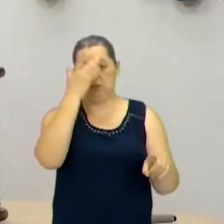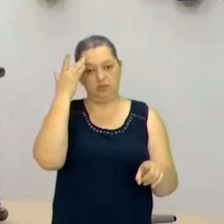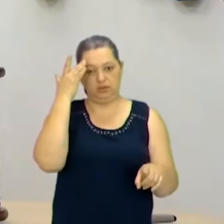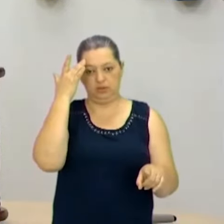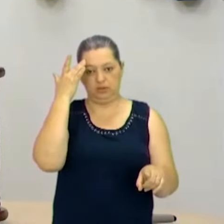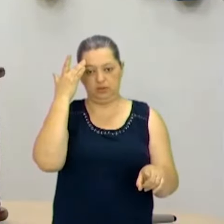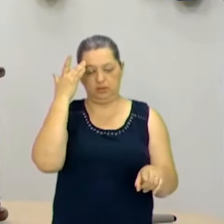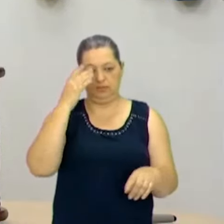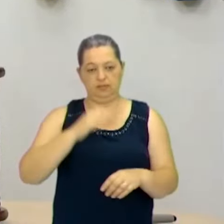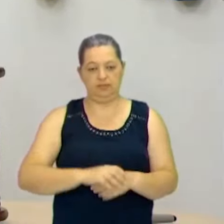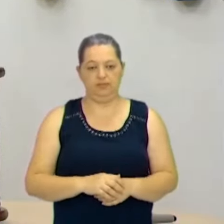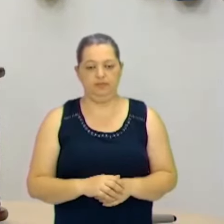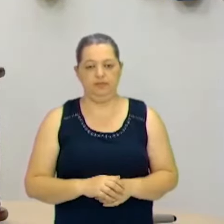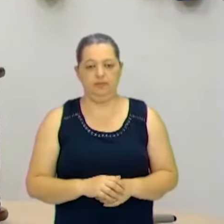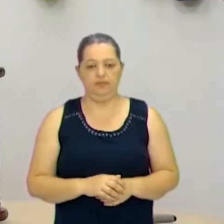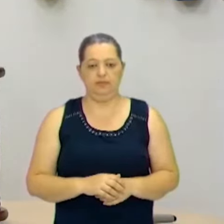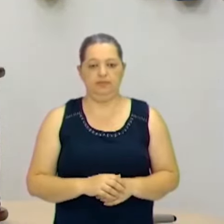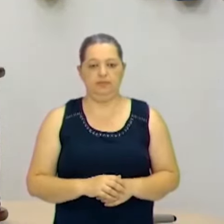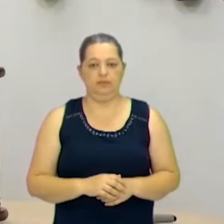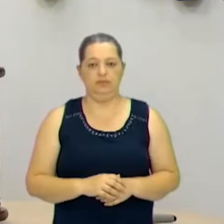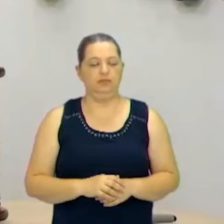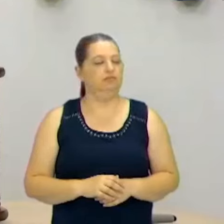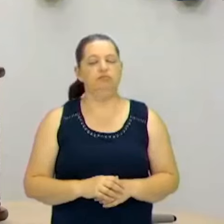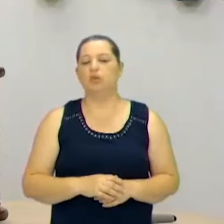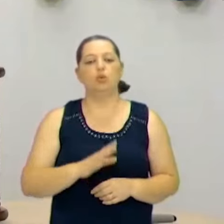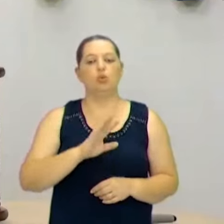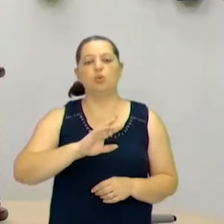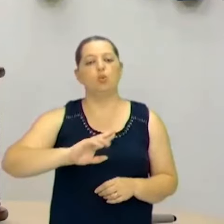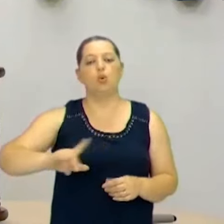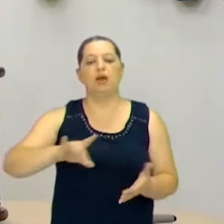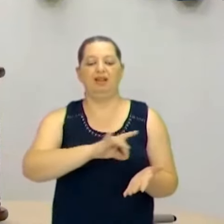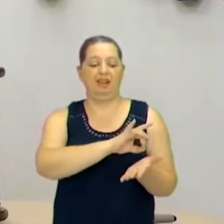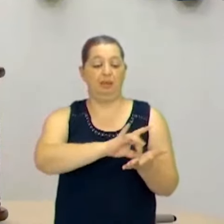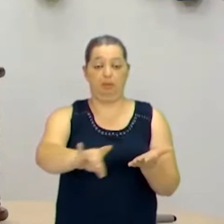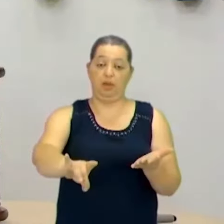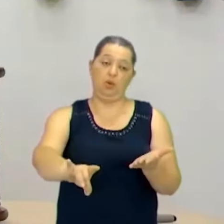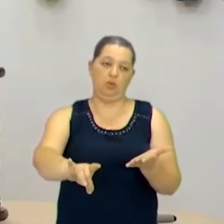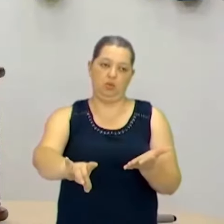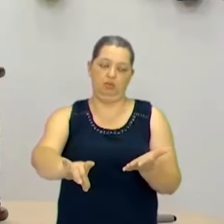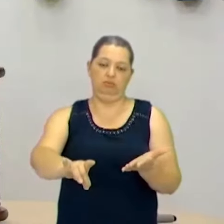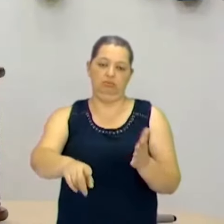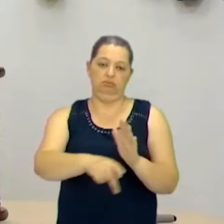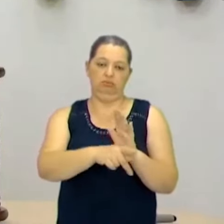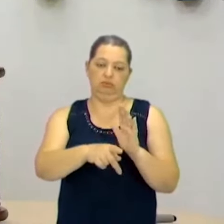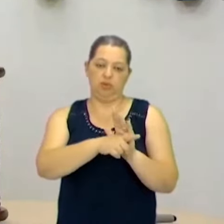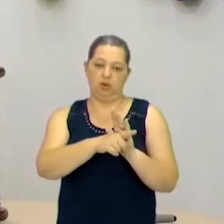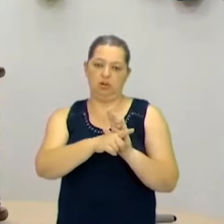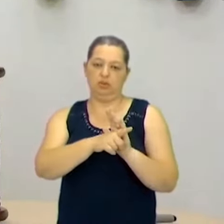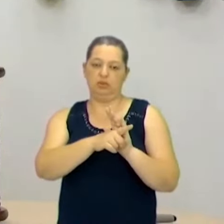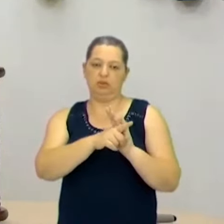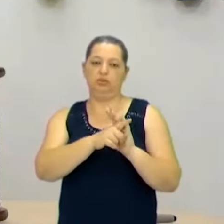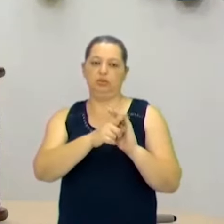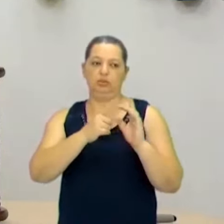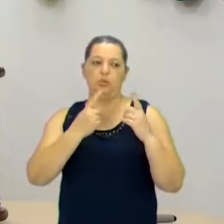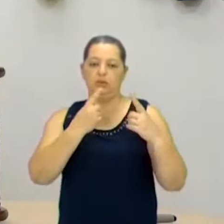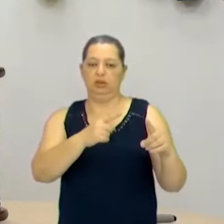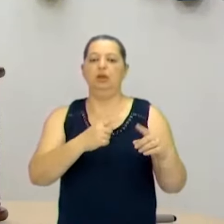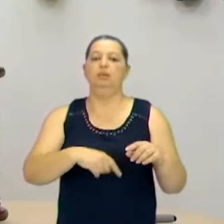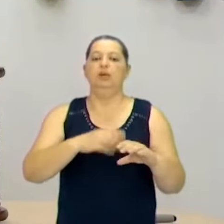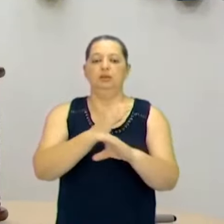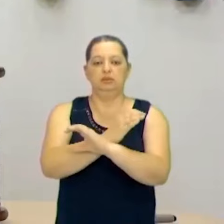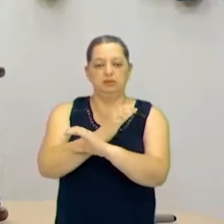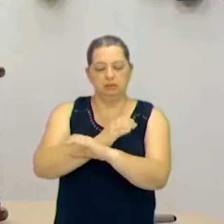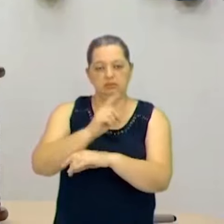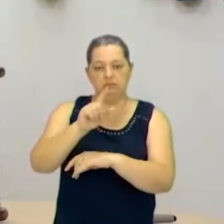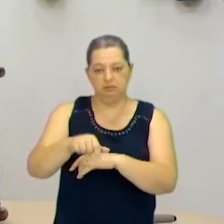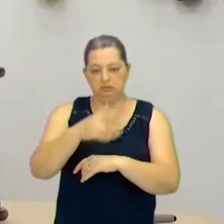né? Aquelas pessoas não são os inimigos em potencial do ataque terrorista. Ele ataca civil. O ataque terrorismo